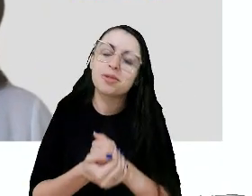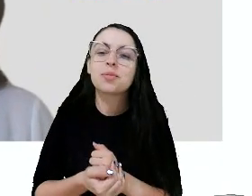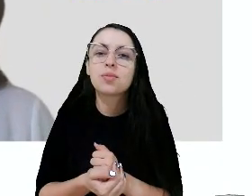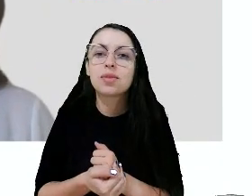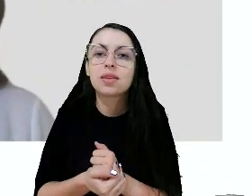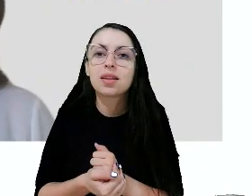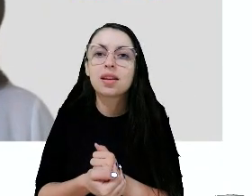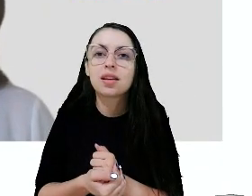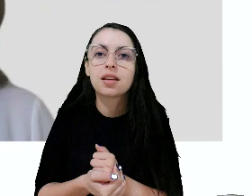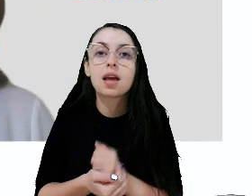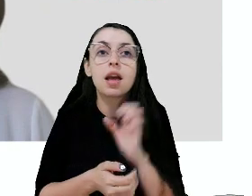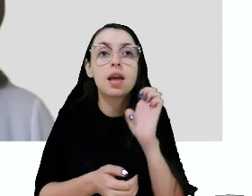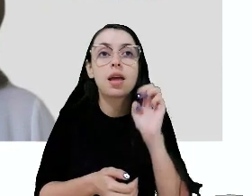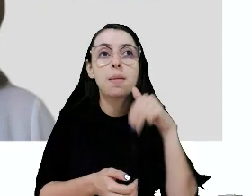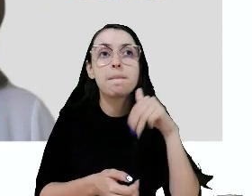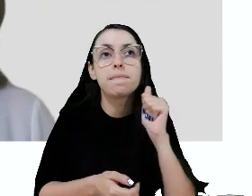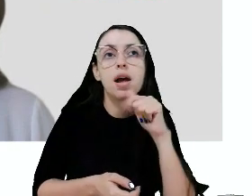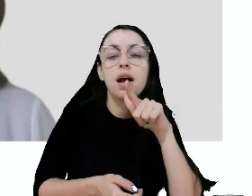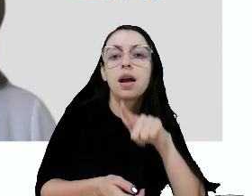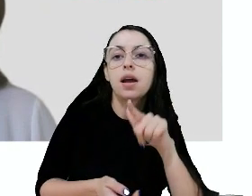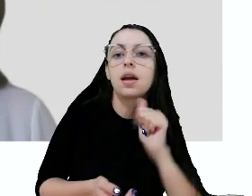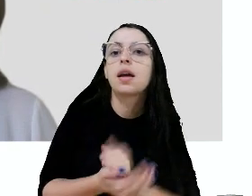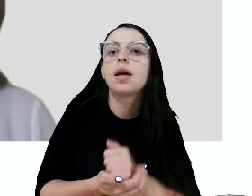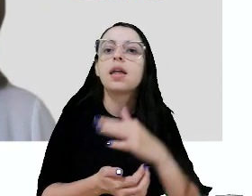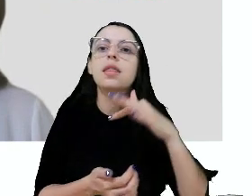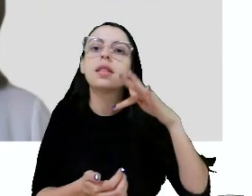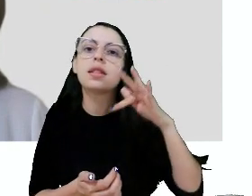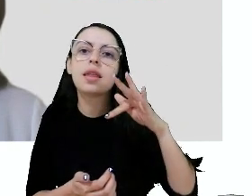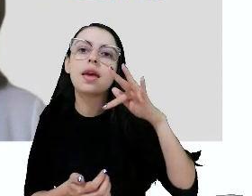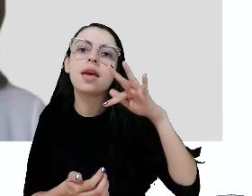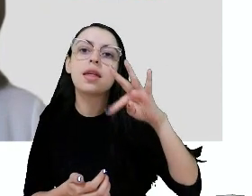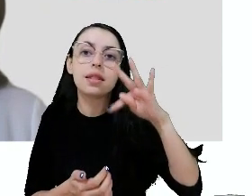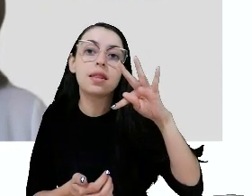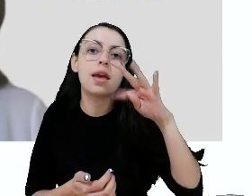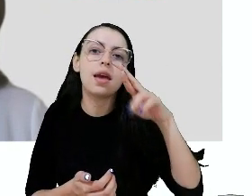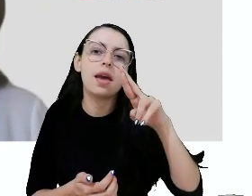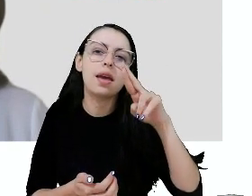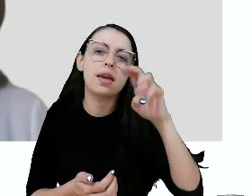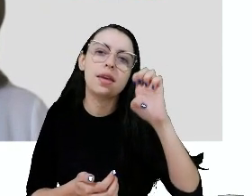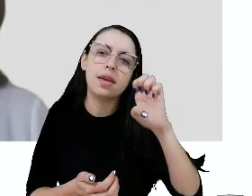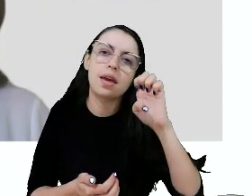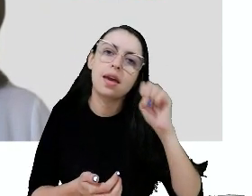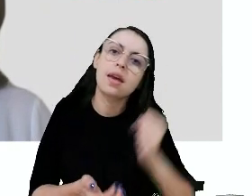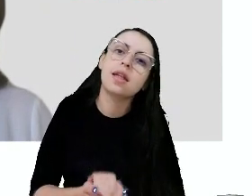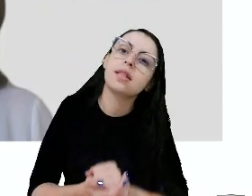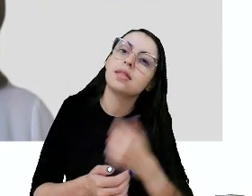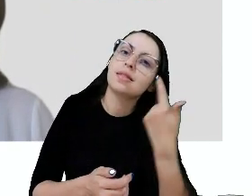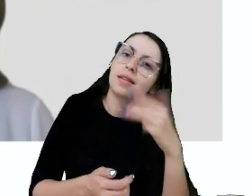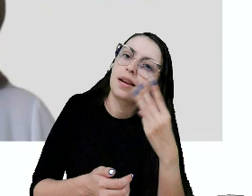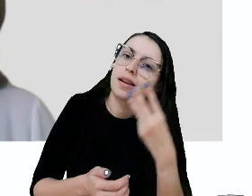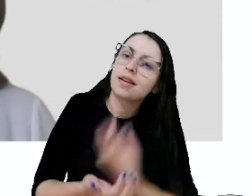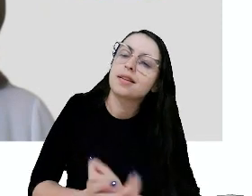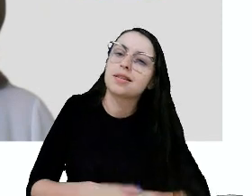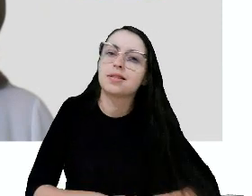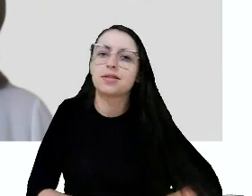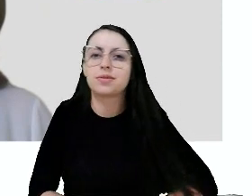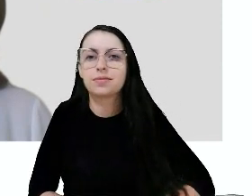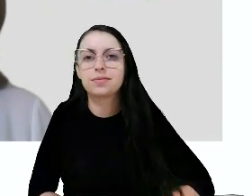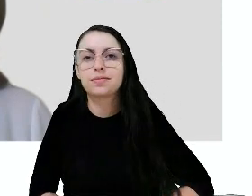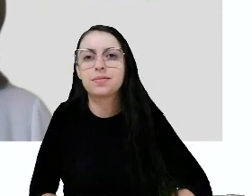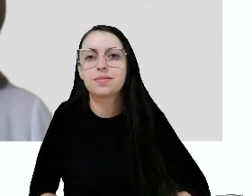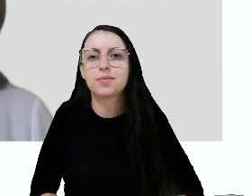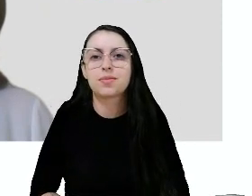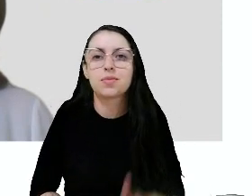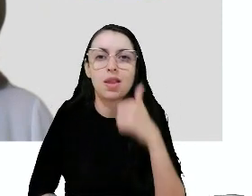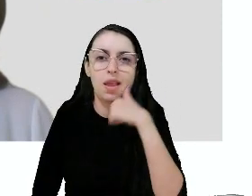não é, com a EMAG, com o TRF3, me permitam que chame vocês, porque eu, com a minha idade, posso